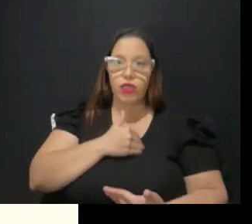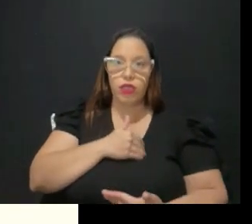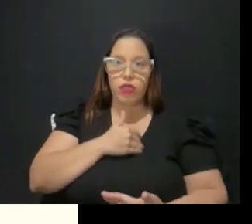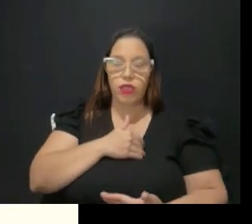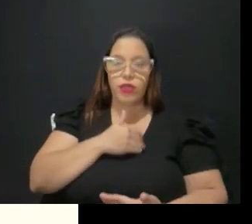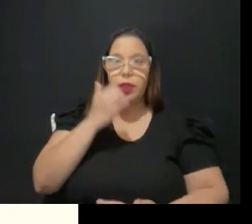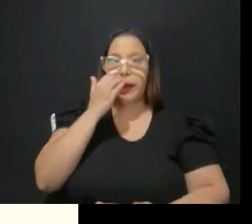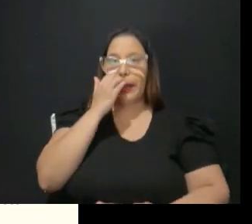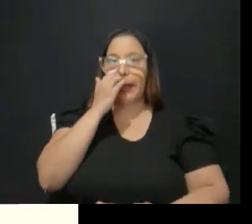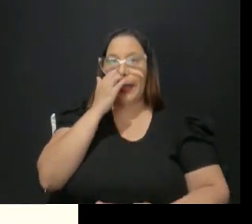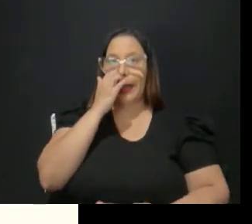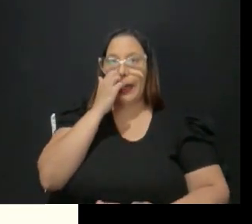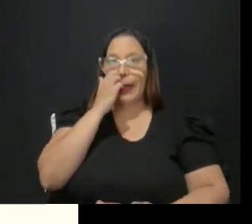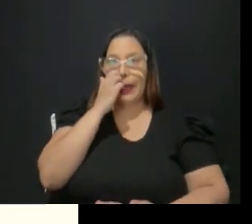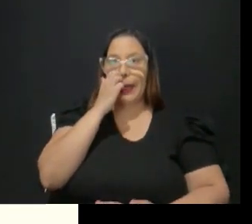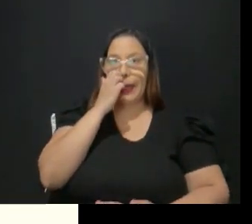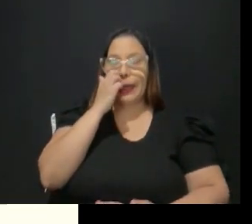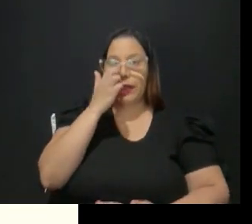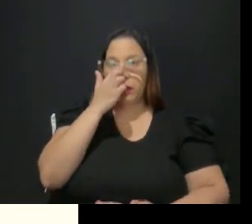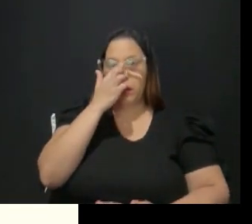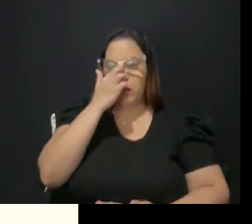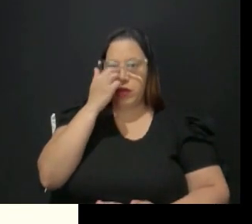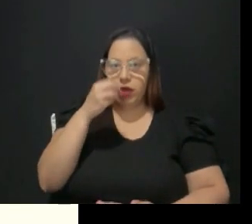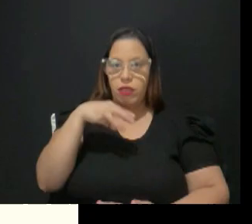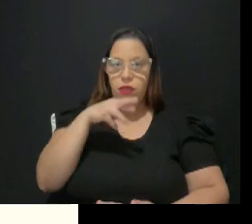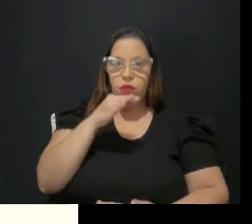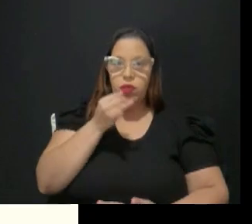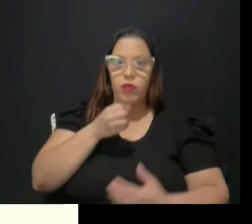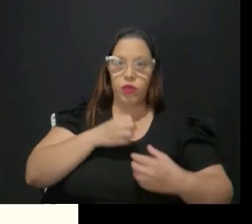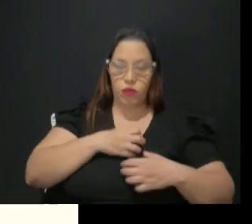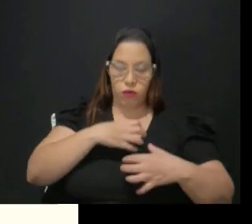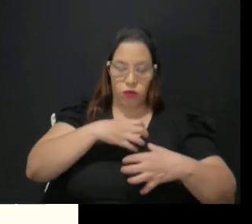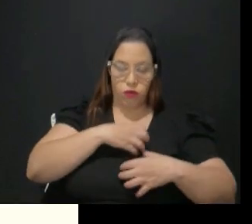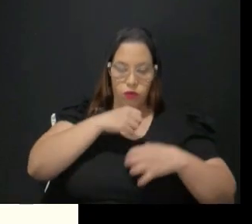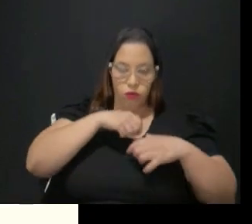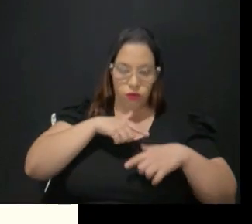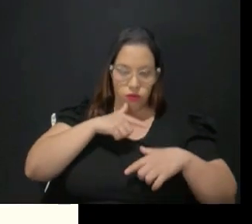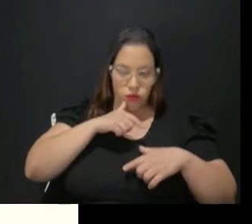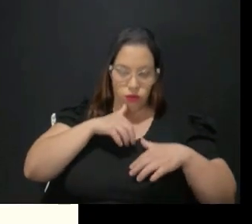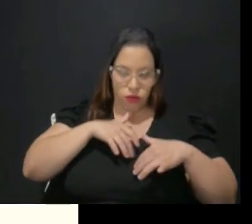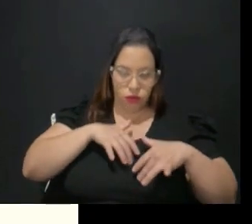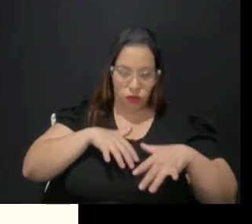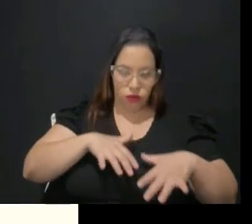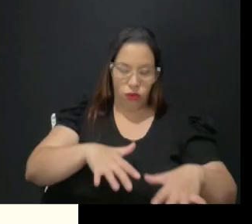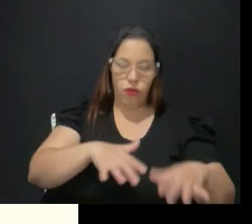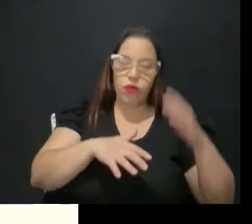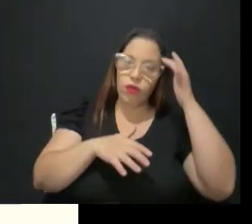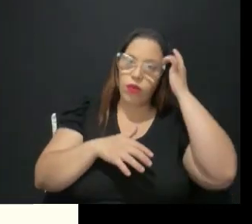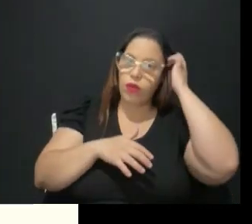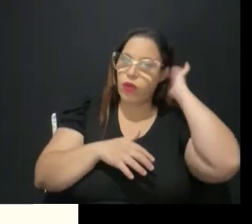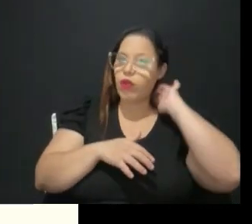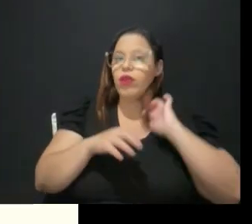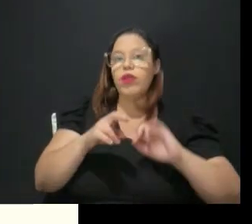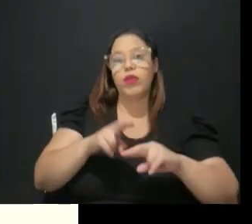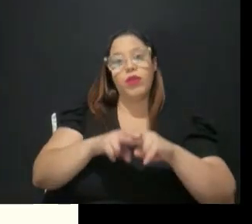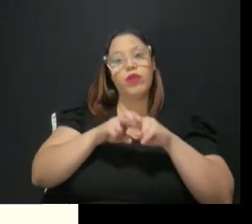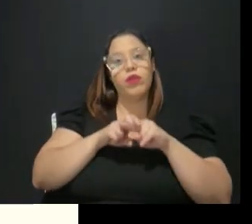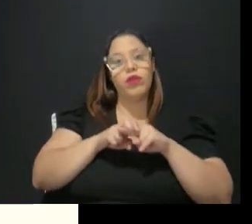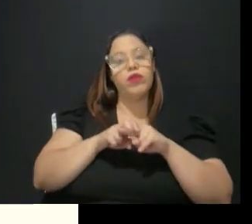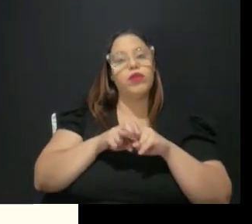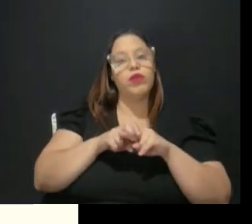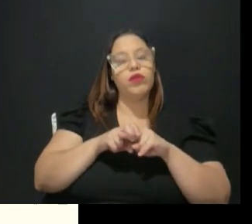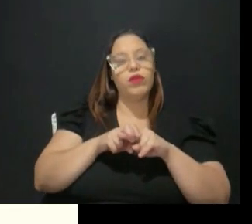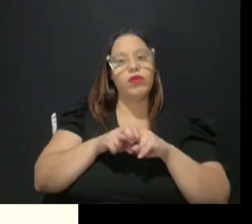né, do músculo que bombeia o sangue, e com isso você pode também